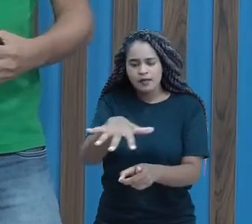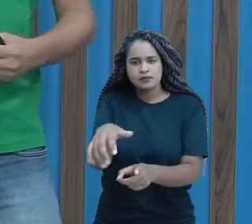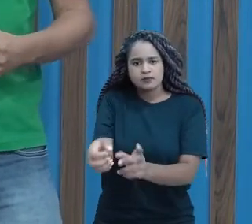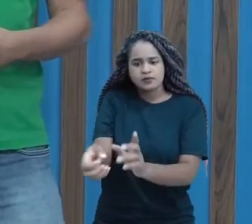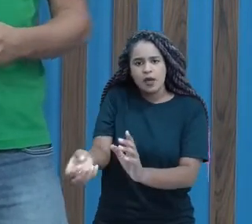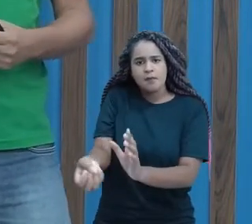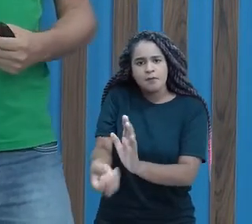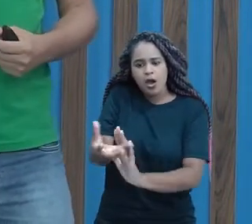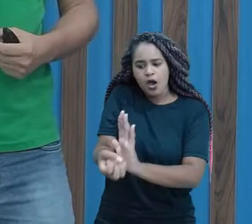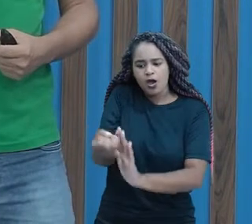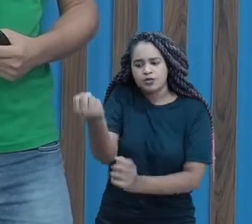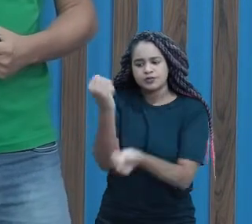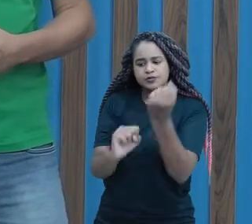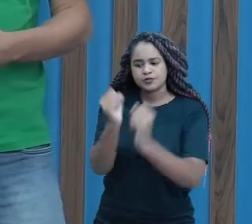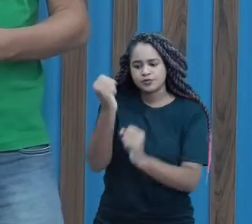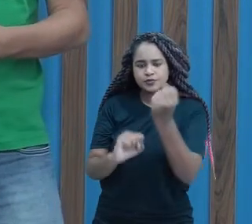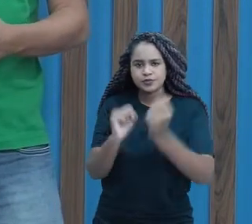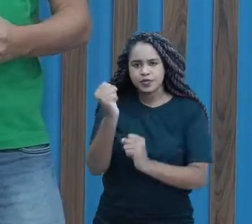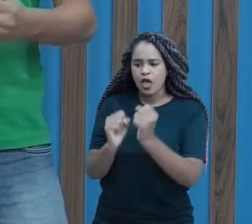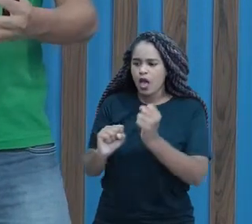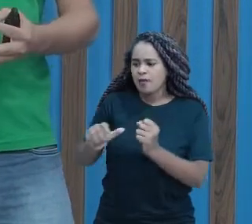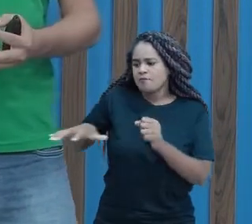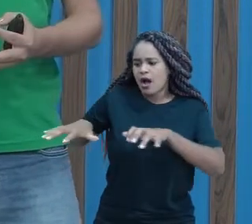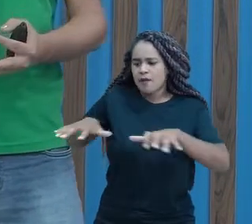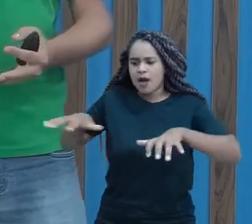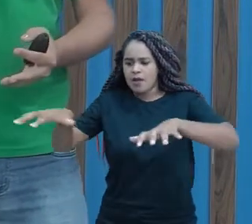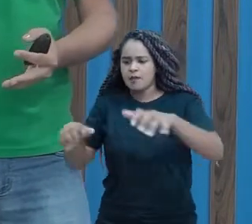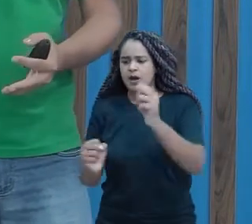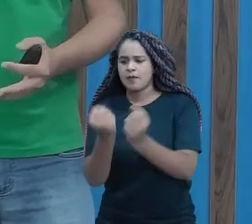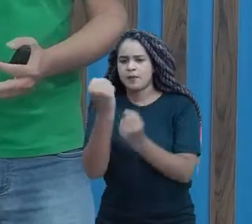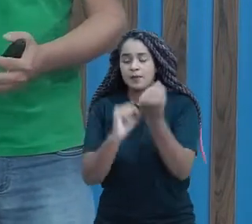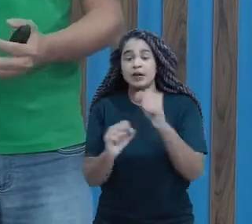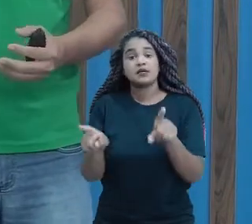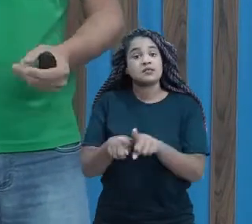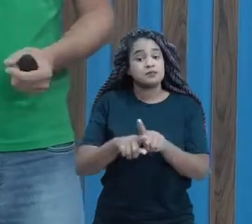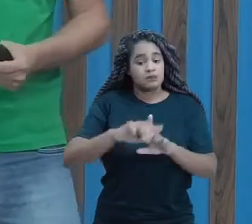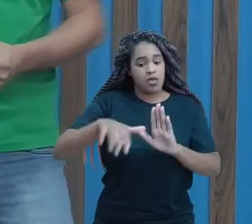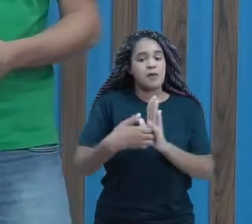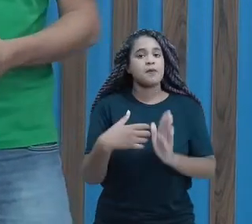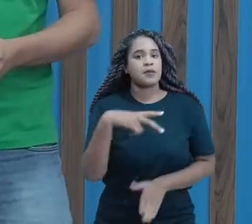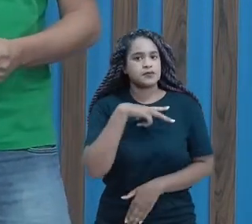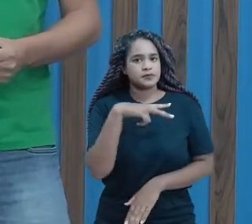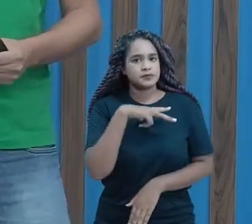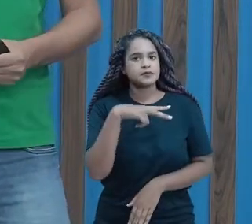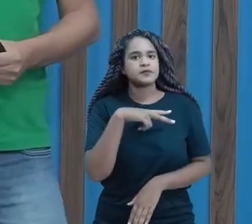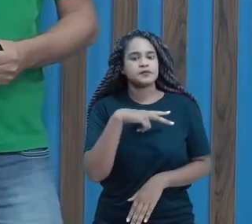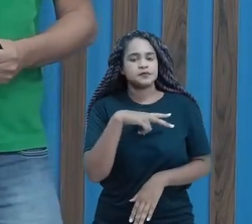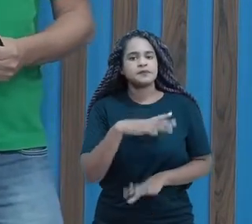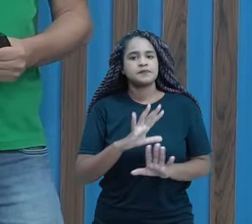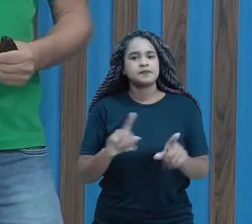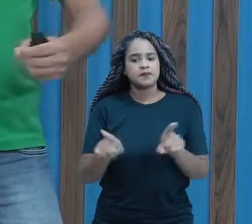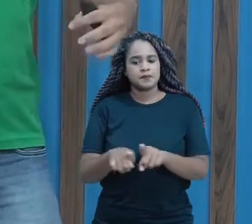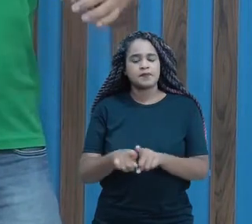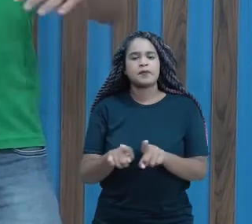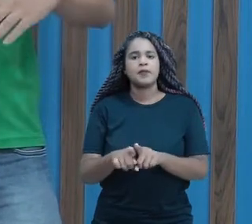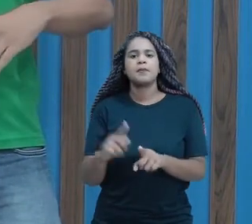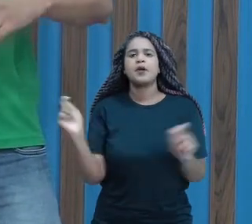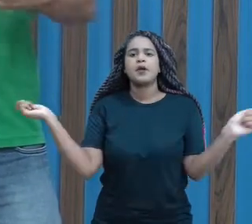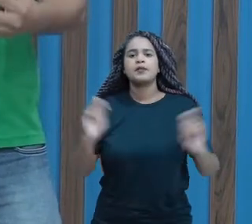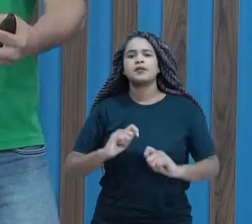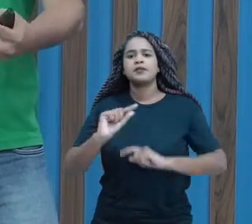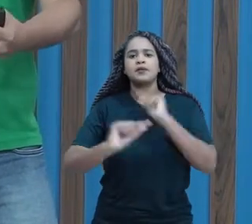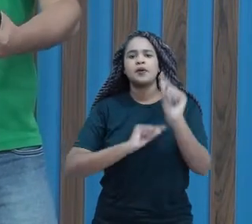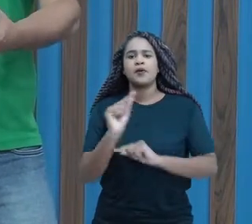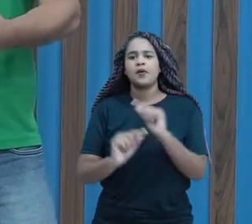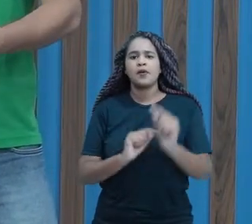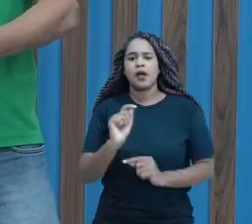produção industrial, a instalação de indústrias e de empresas privadas, esse era o termo que quase que me fugiu, de empresas privadas pudessem de fato se instalar